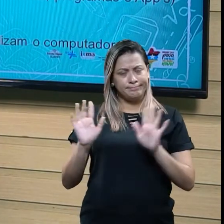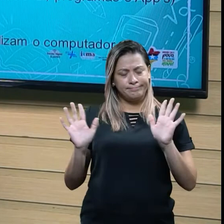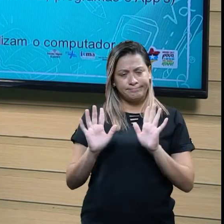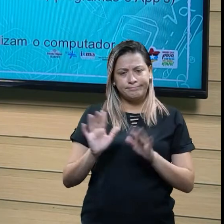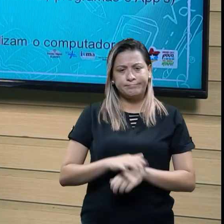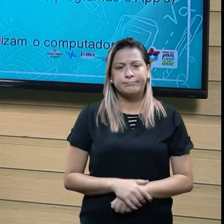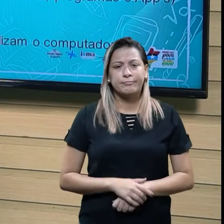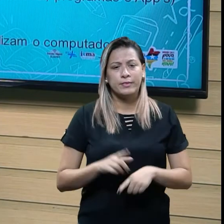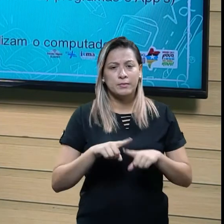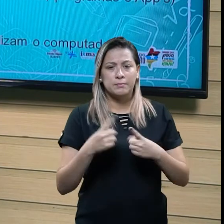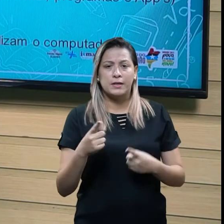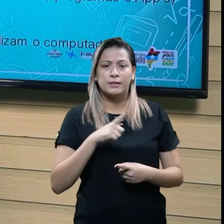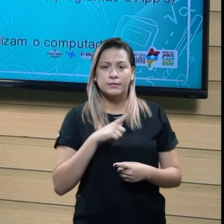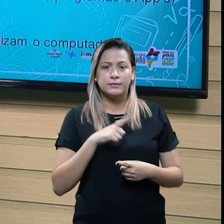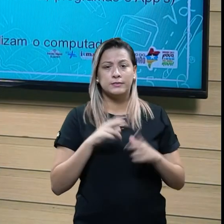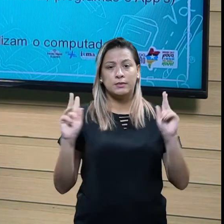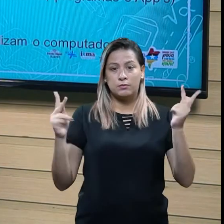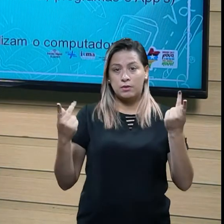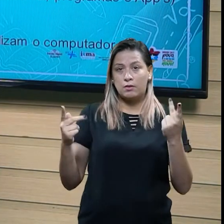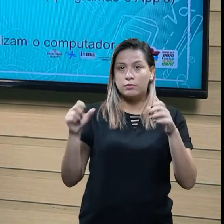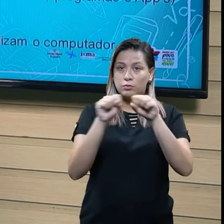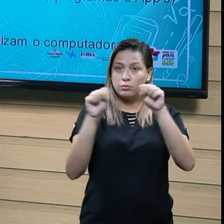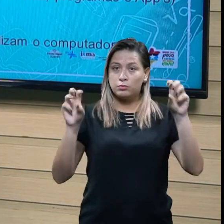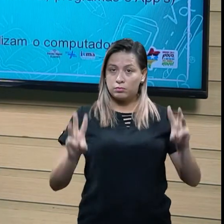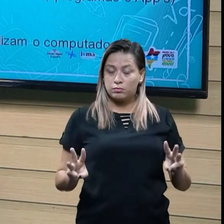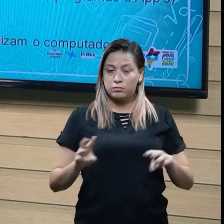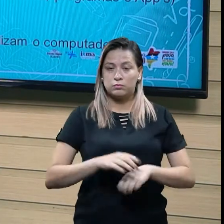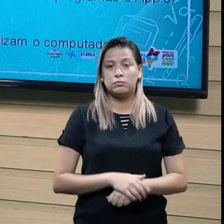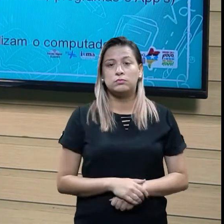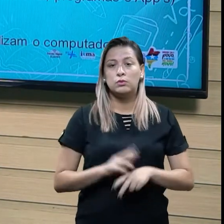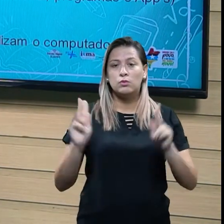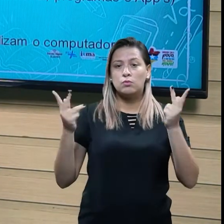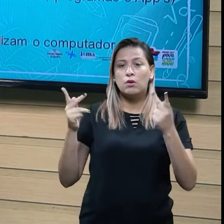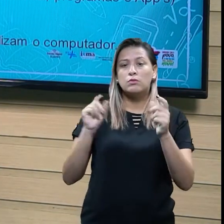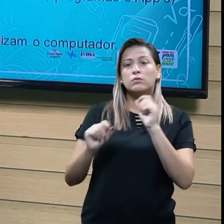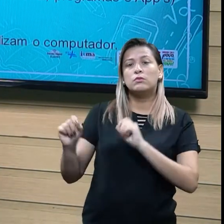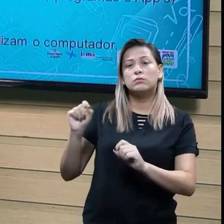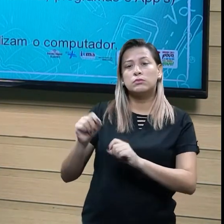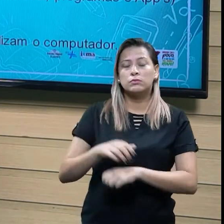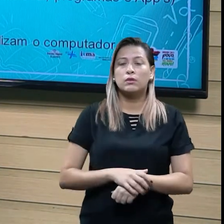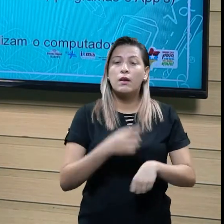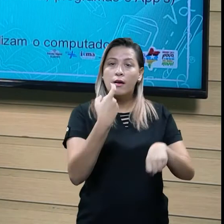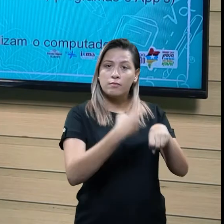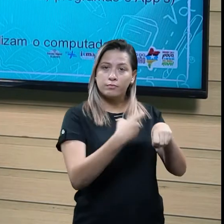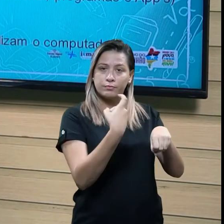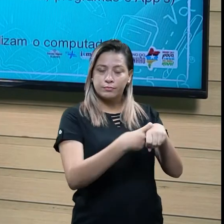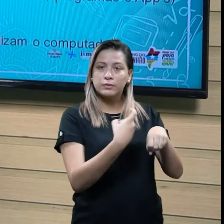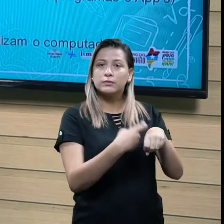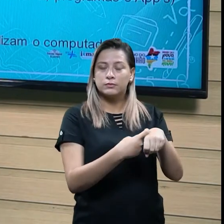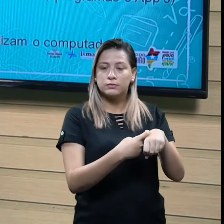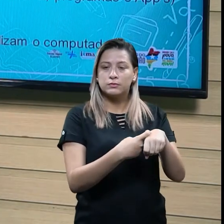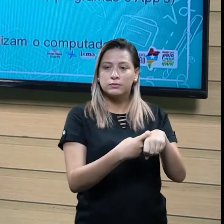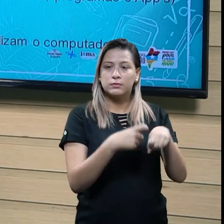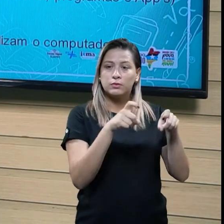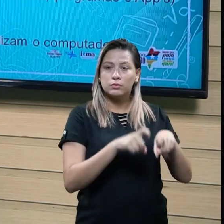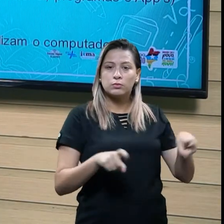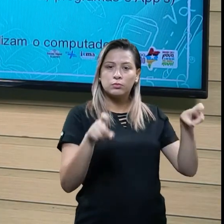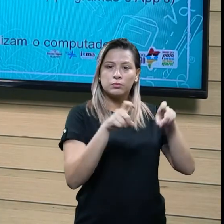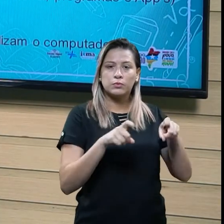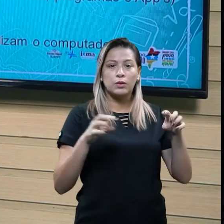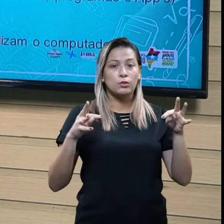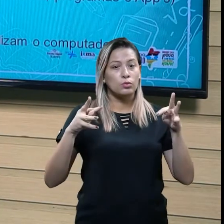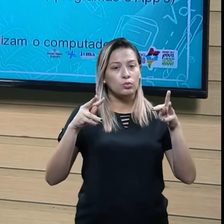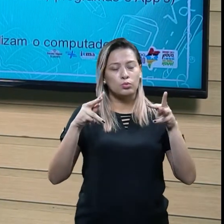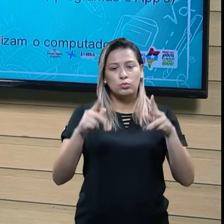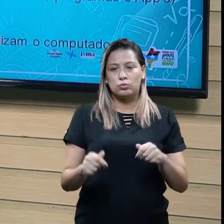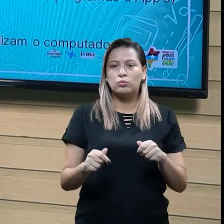nós temos o hardware e o software. O hardware é a parte física, tá, do computador, é aquela